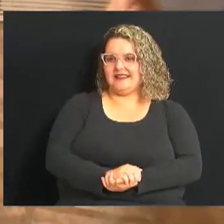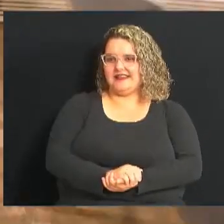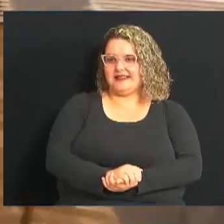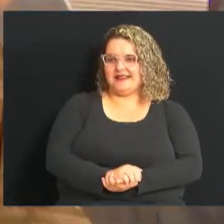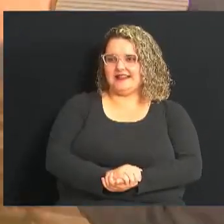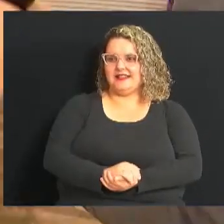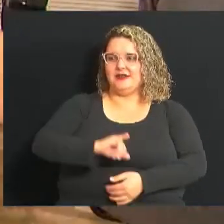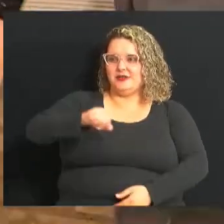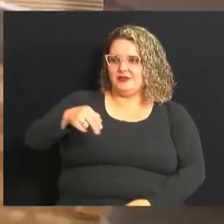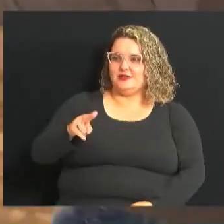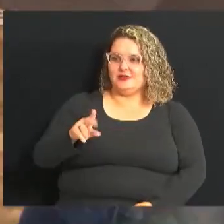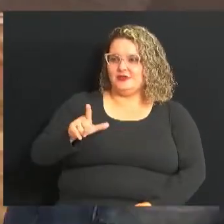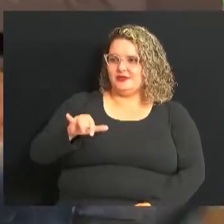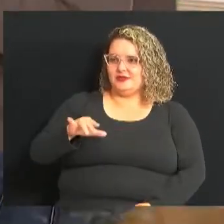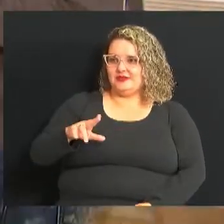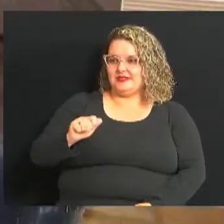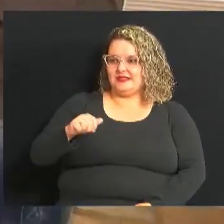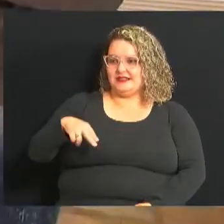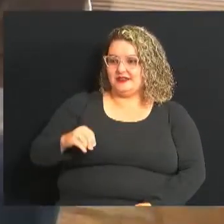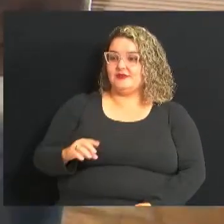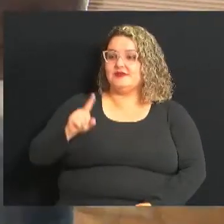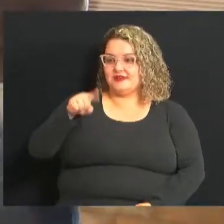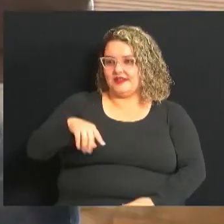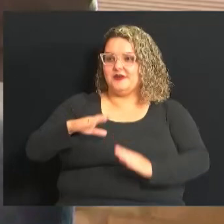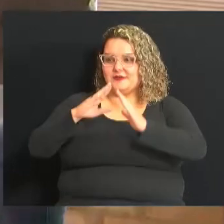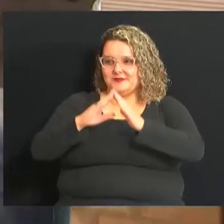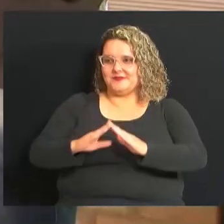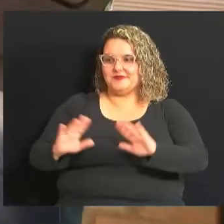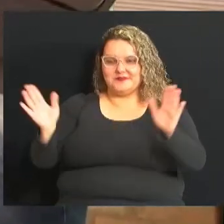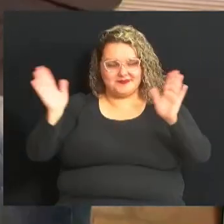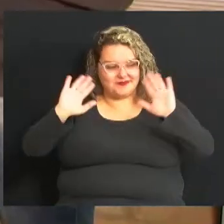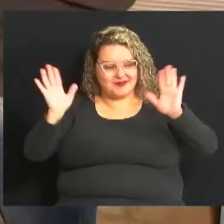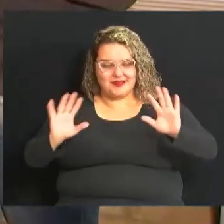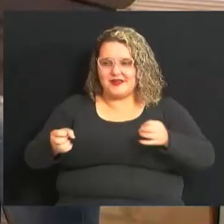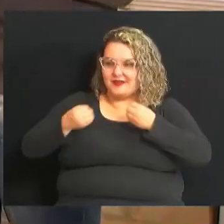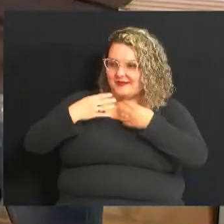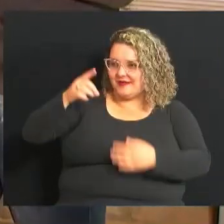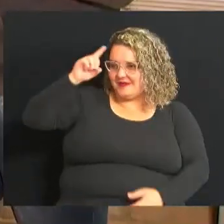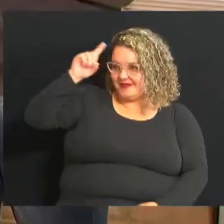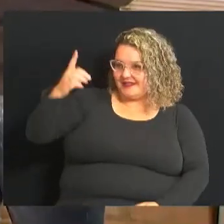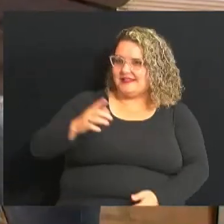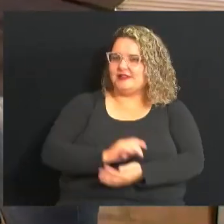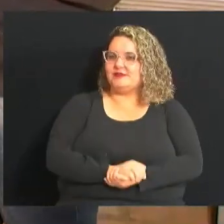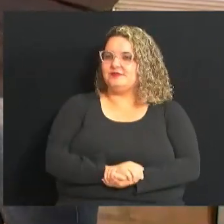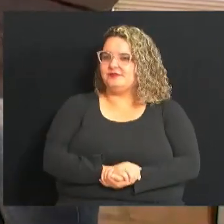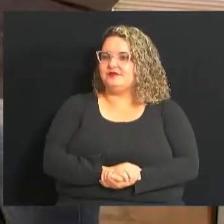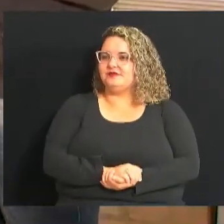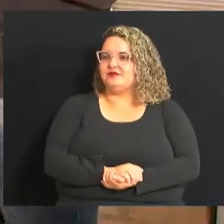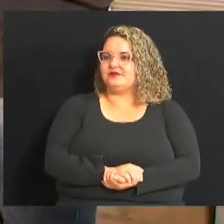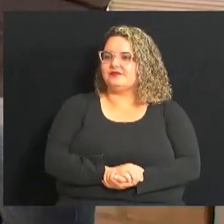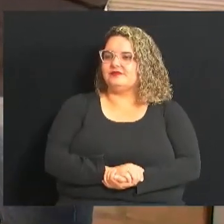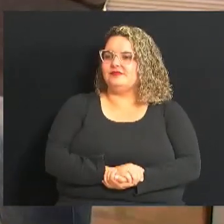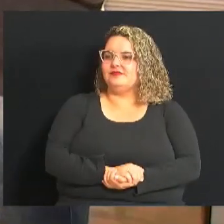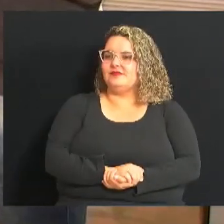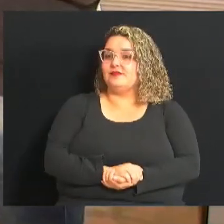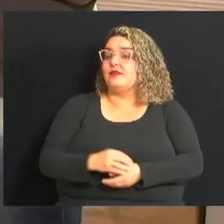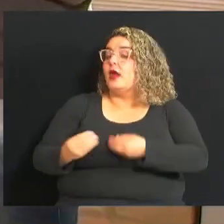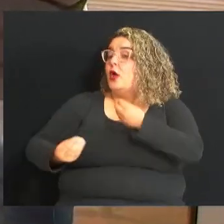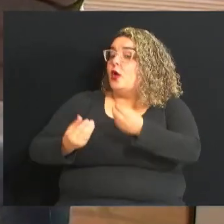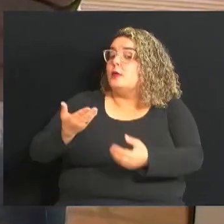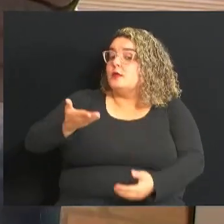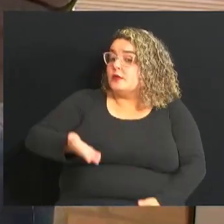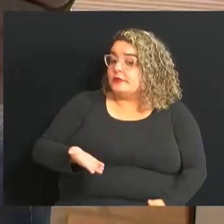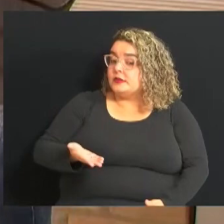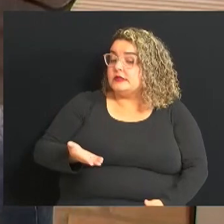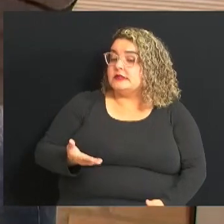Juliano, que é morador também aqui. Tudo Olá, bem? Bom dia. Bom dia. Como você, na condição de morador,